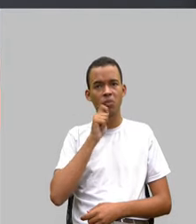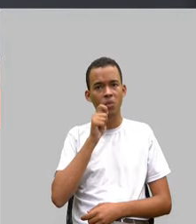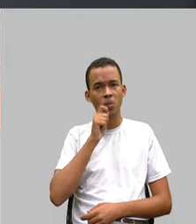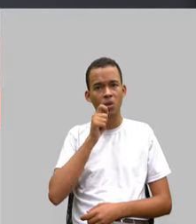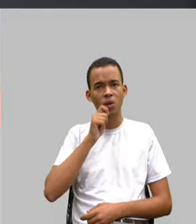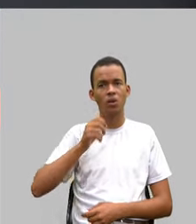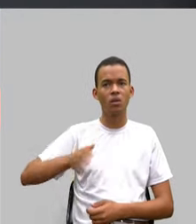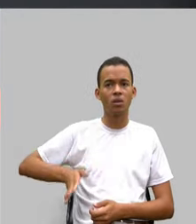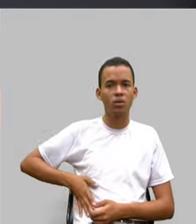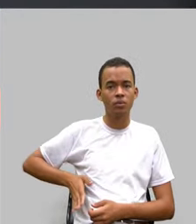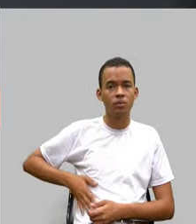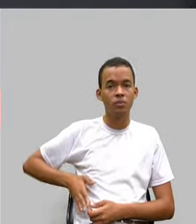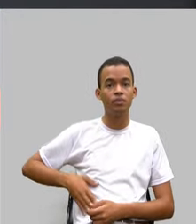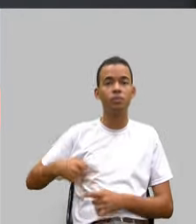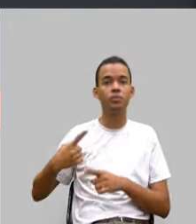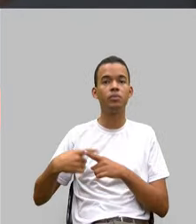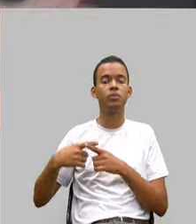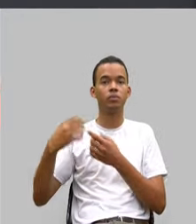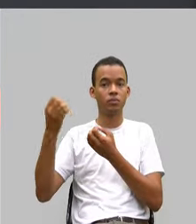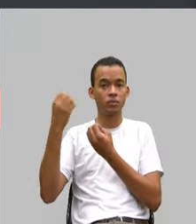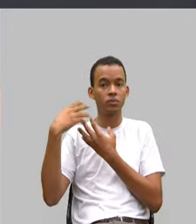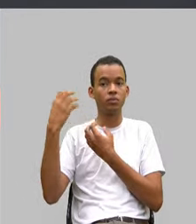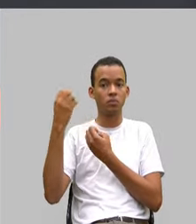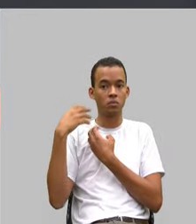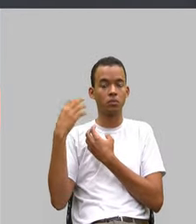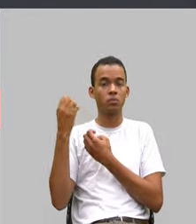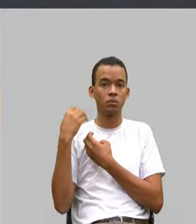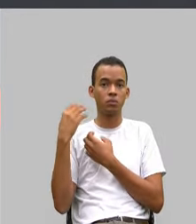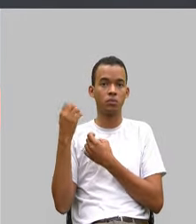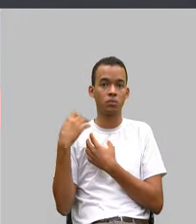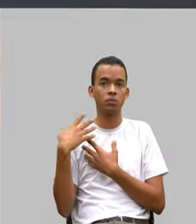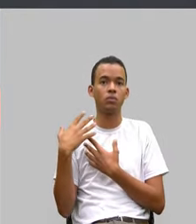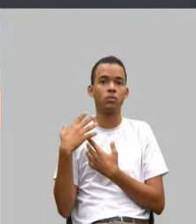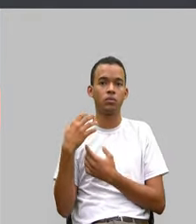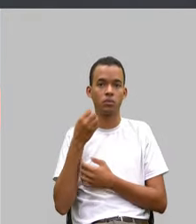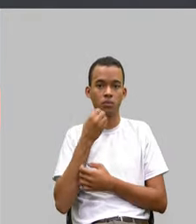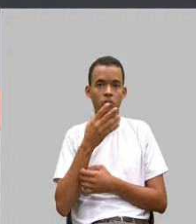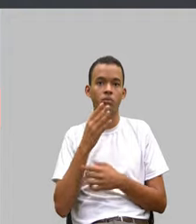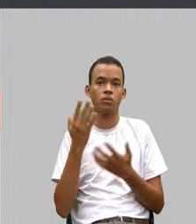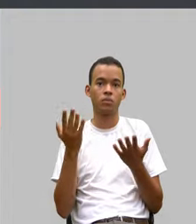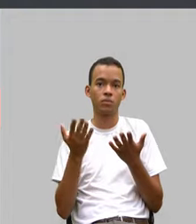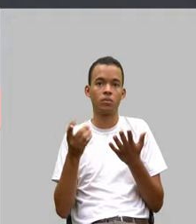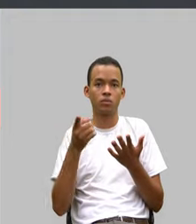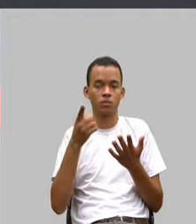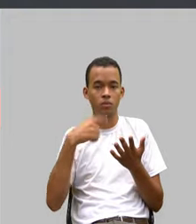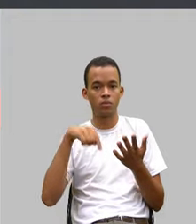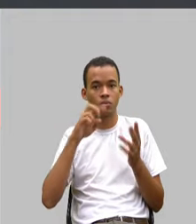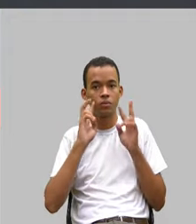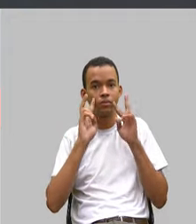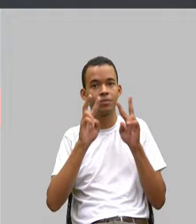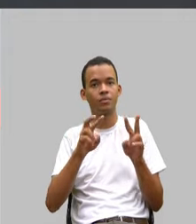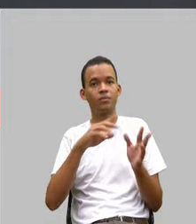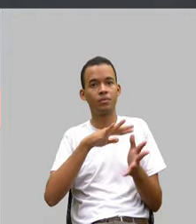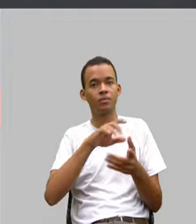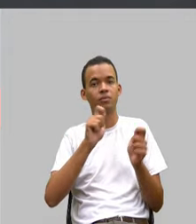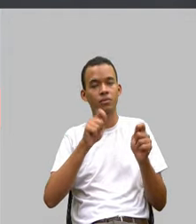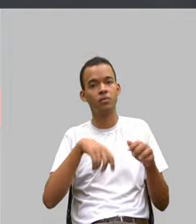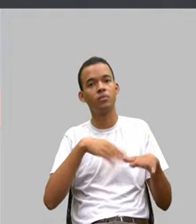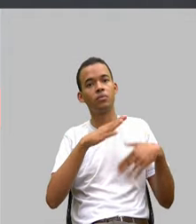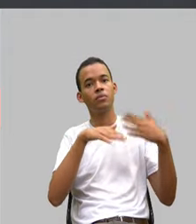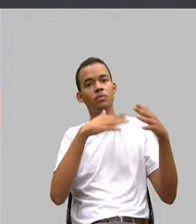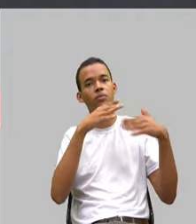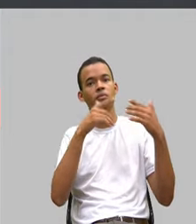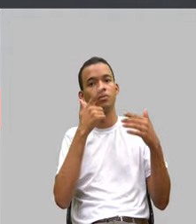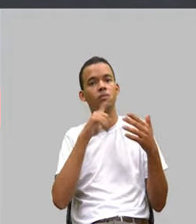não é verdade graças a Deus que está tá vendo uma evolução na terra e a gente pode conversar né falar as